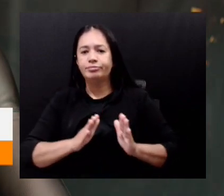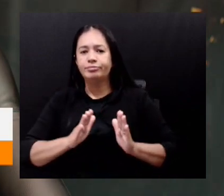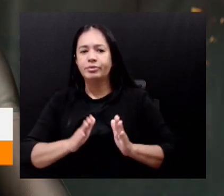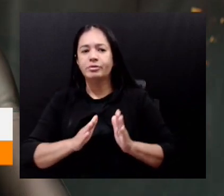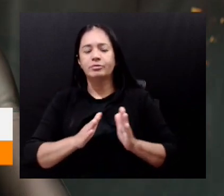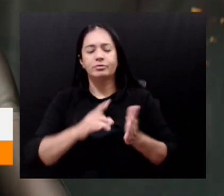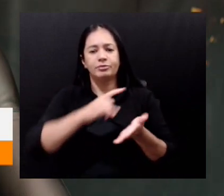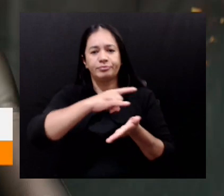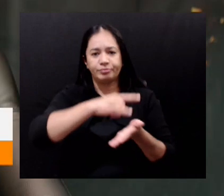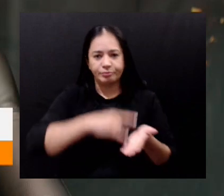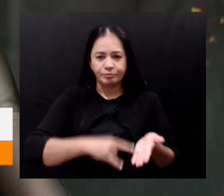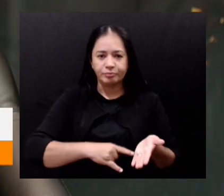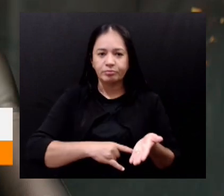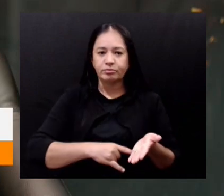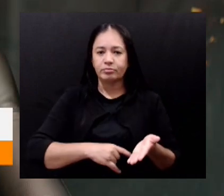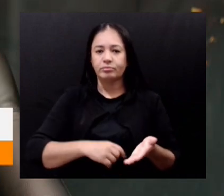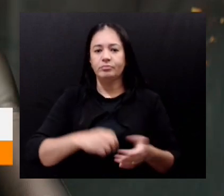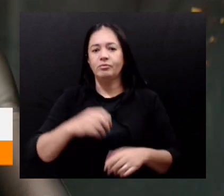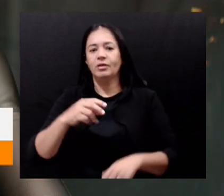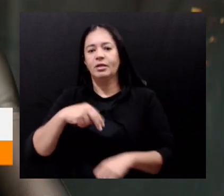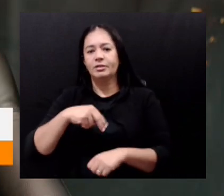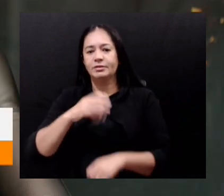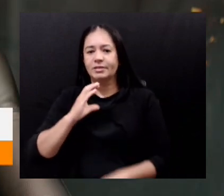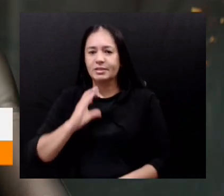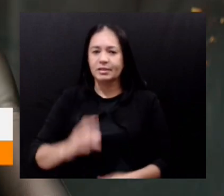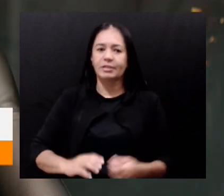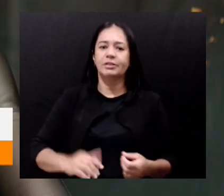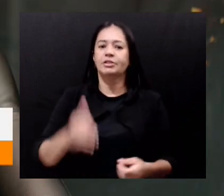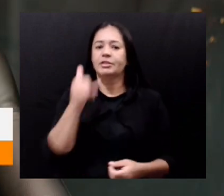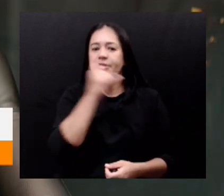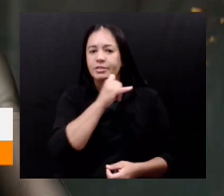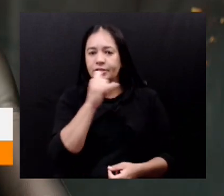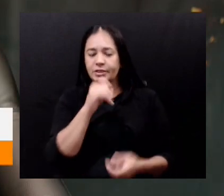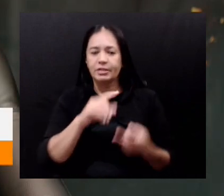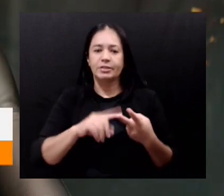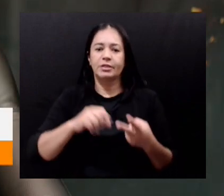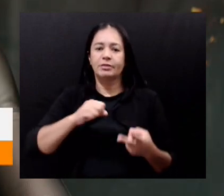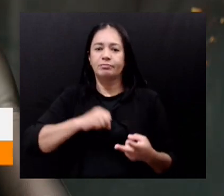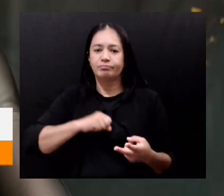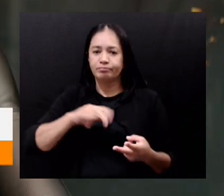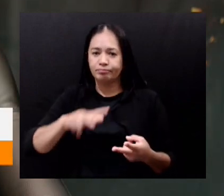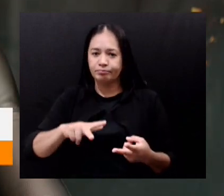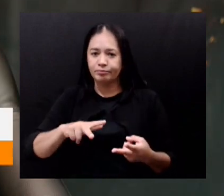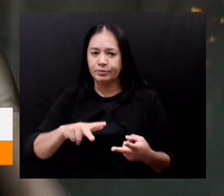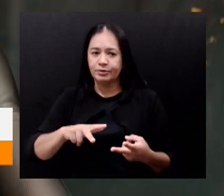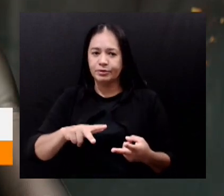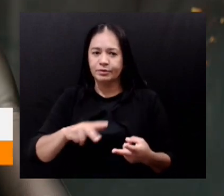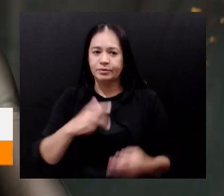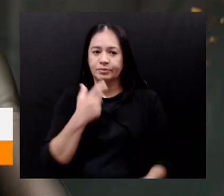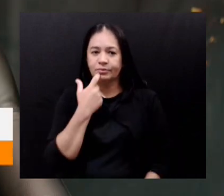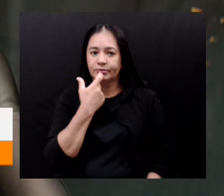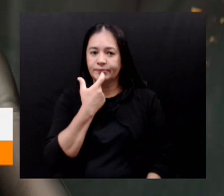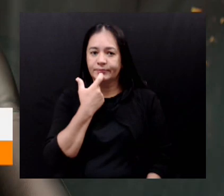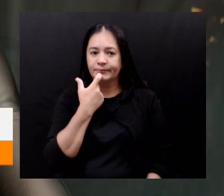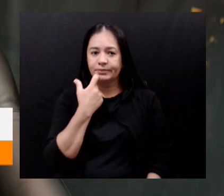cidadania italiana, quanto da portuguesa? Eu acho que, a portuguesa é um pouco mais,